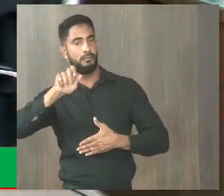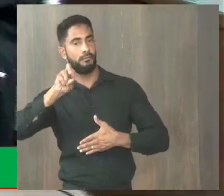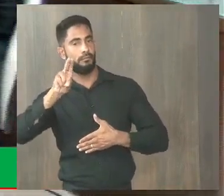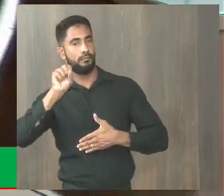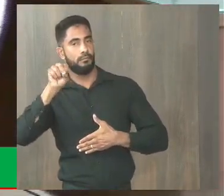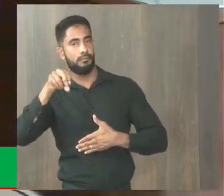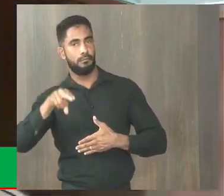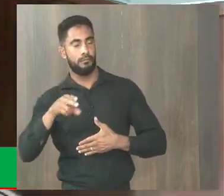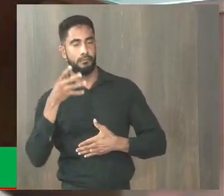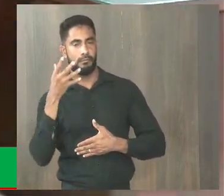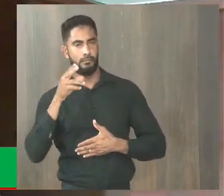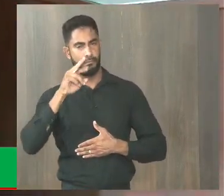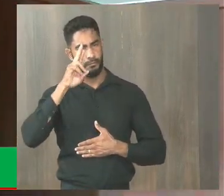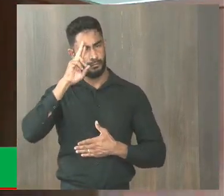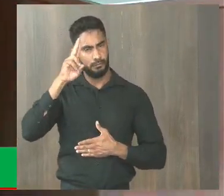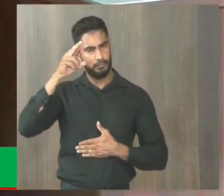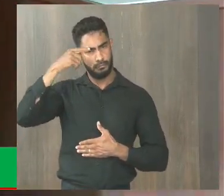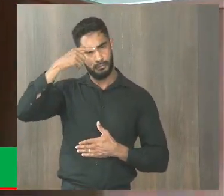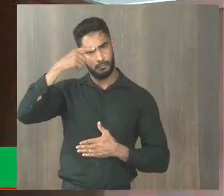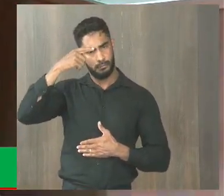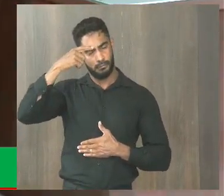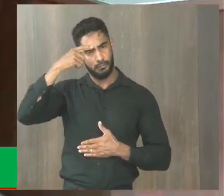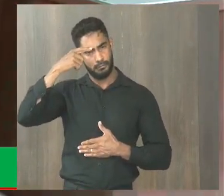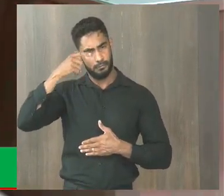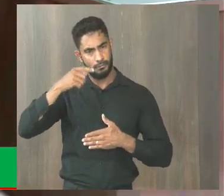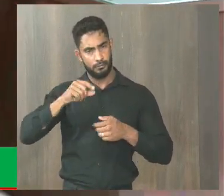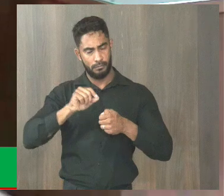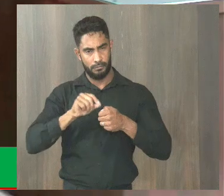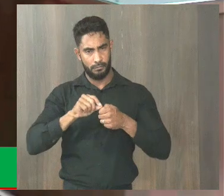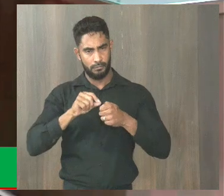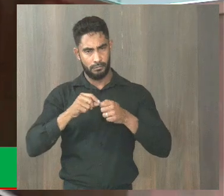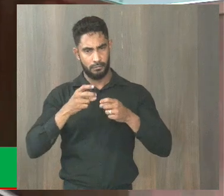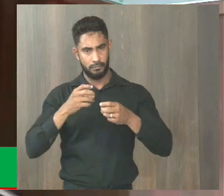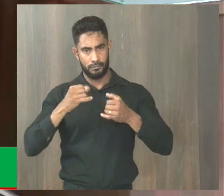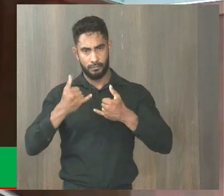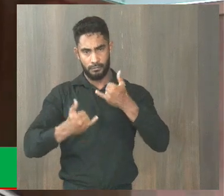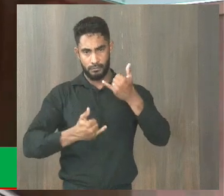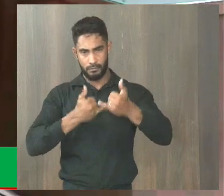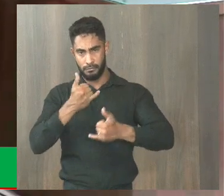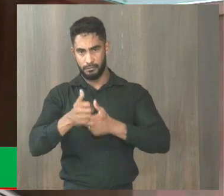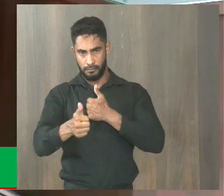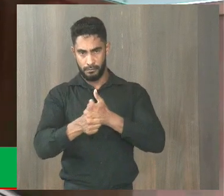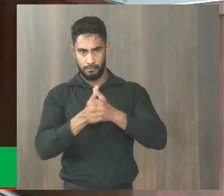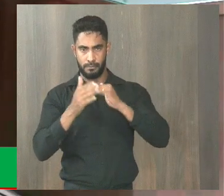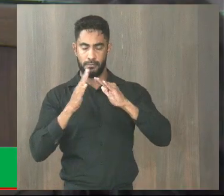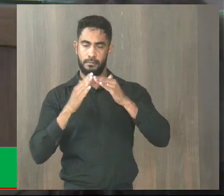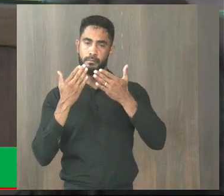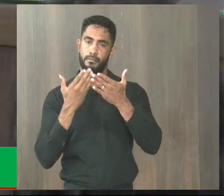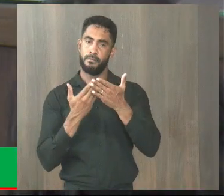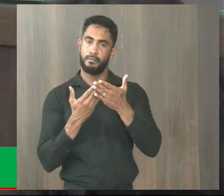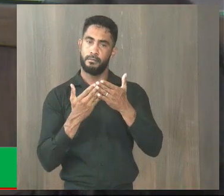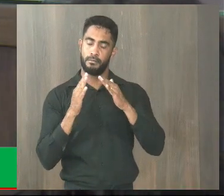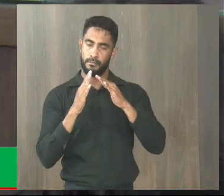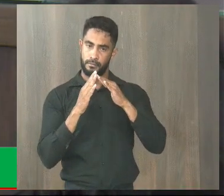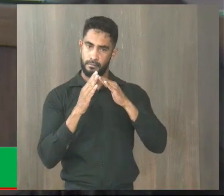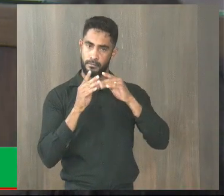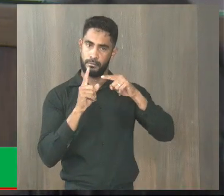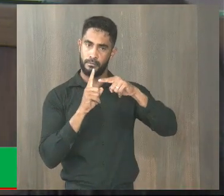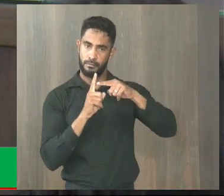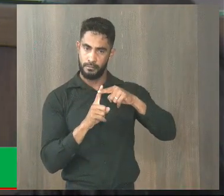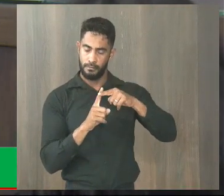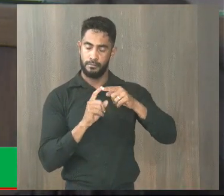Ambulância. Requer ao chefe do executivo a instalação de um playground em frente à Praça da Igreja, no bairro Santa Terezinha.